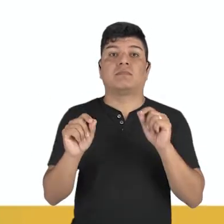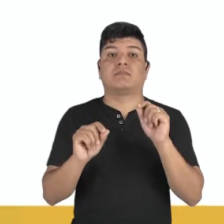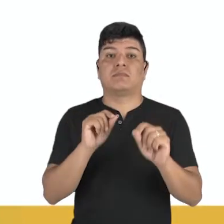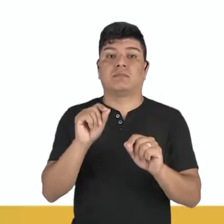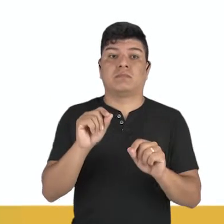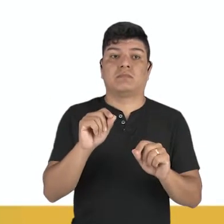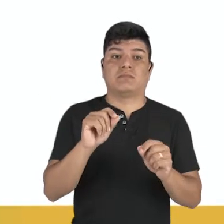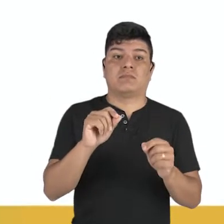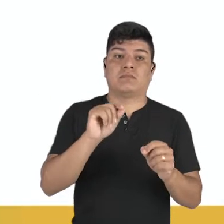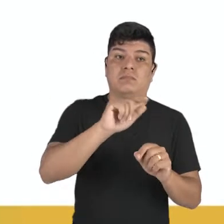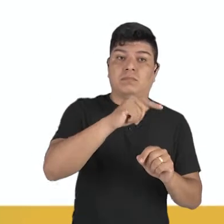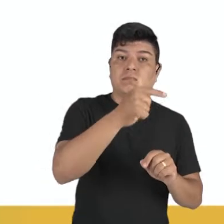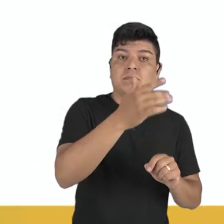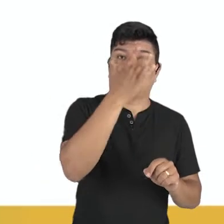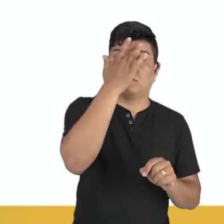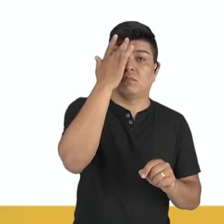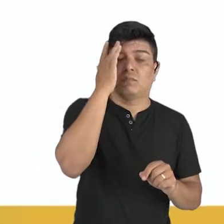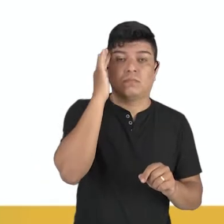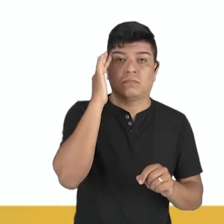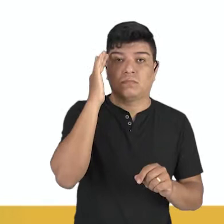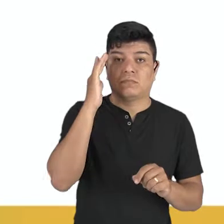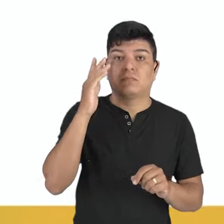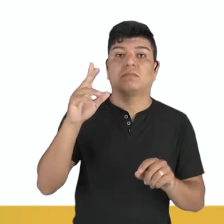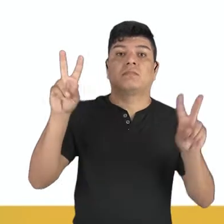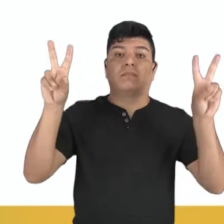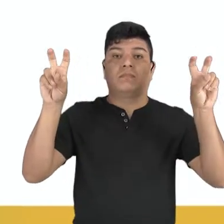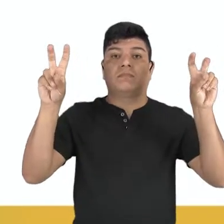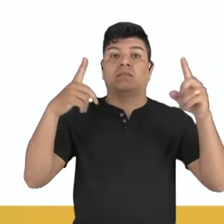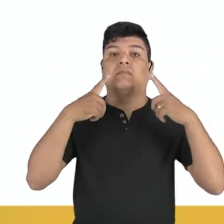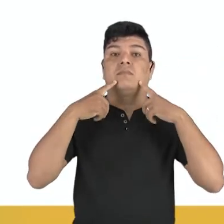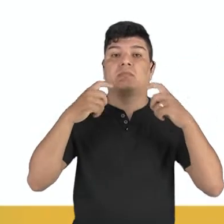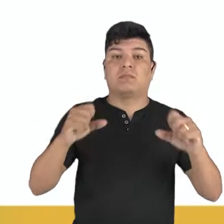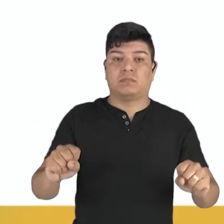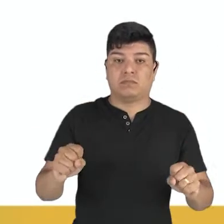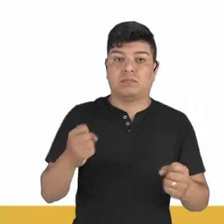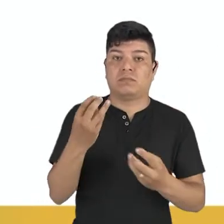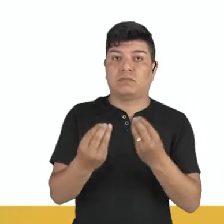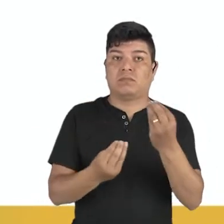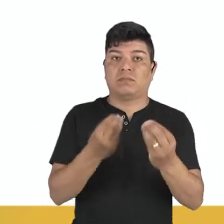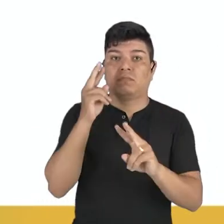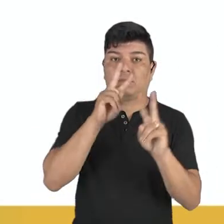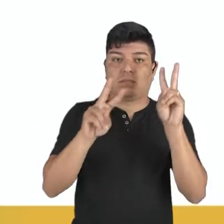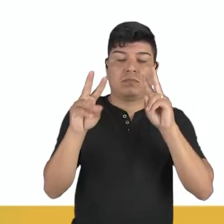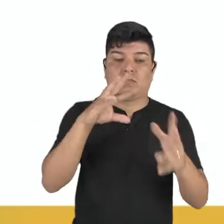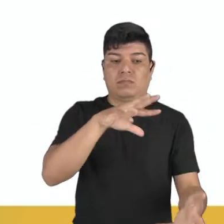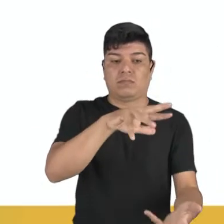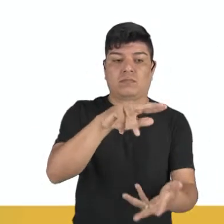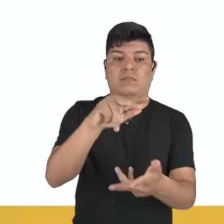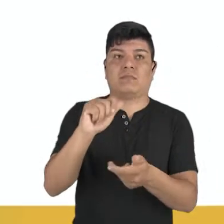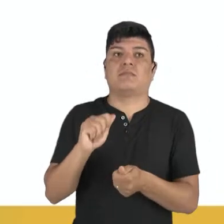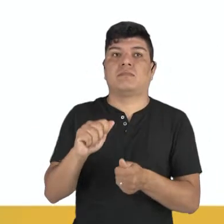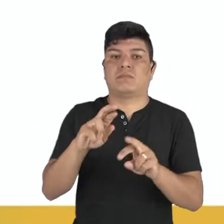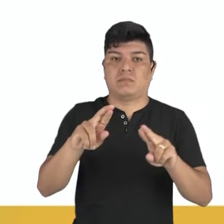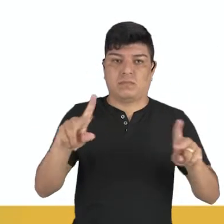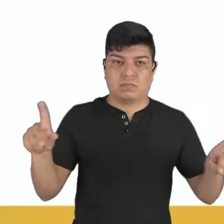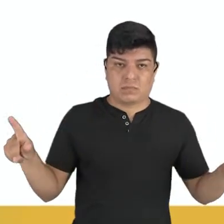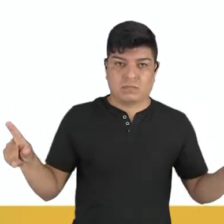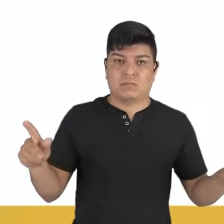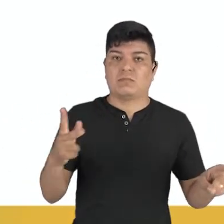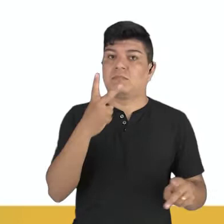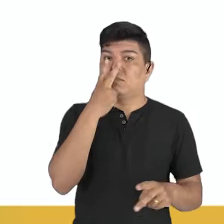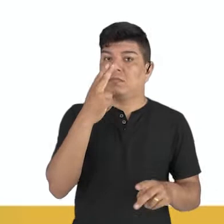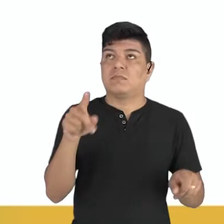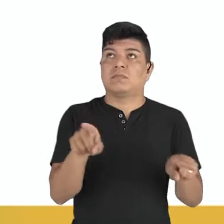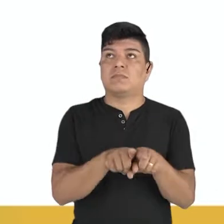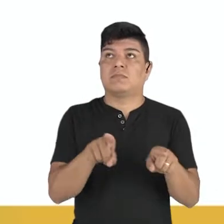de determinados autores enquanto aos temas a linguagem a forma de ver o mundo essas diferenças e